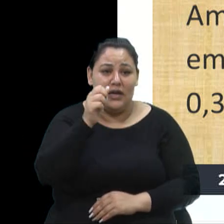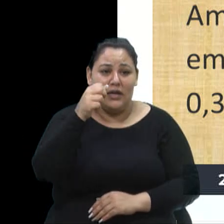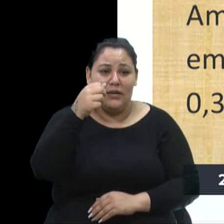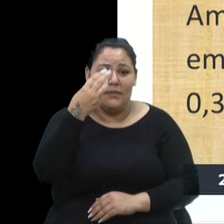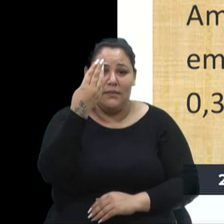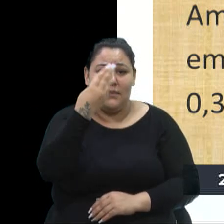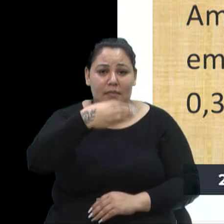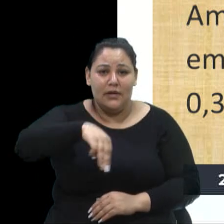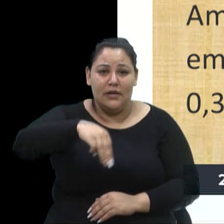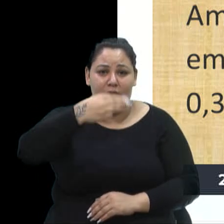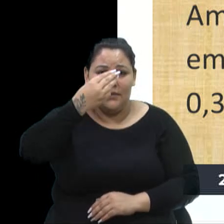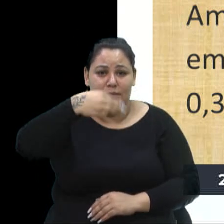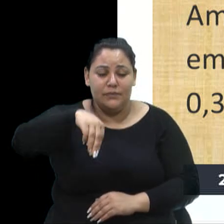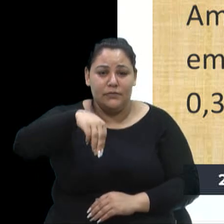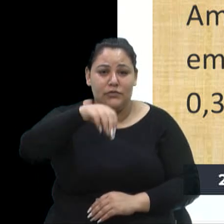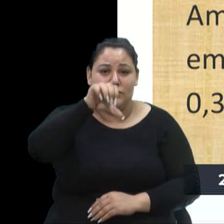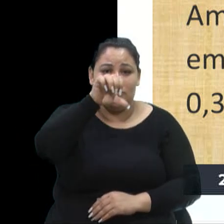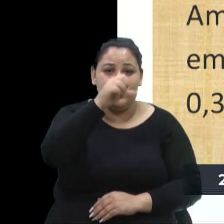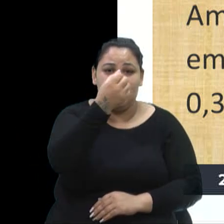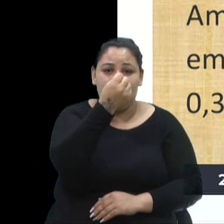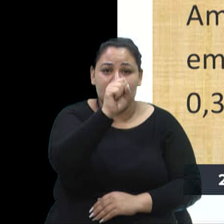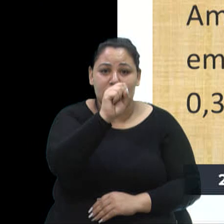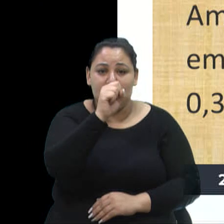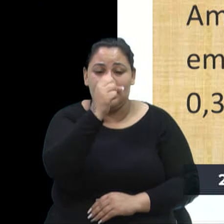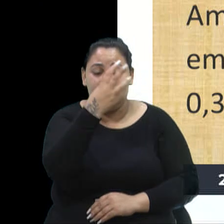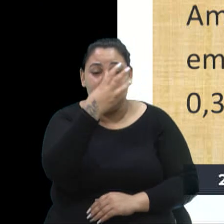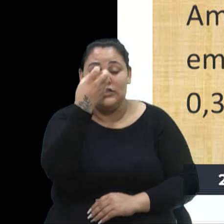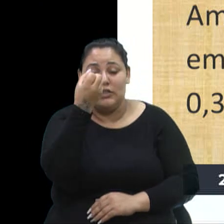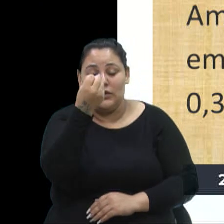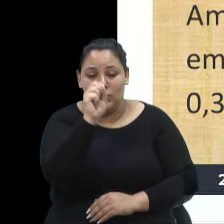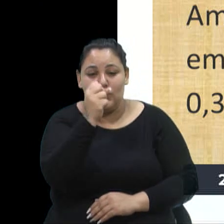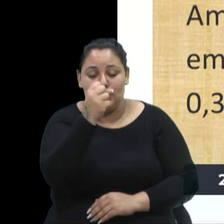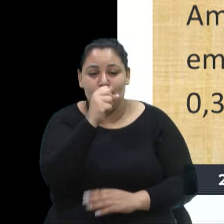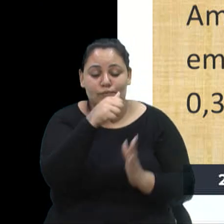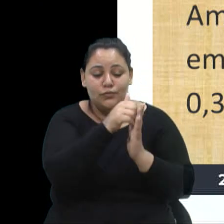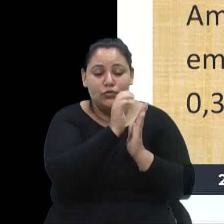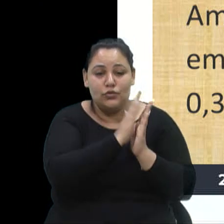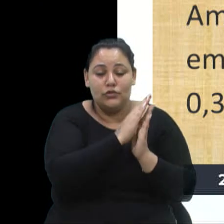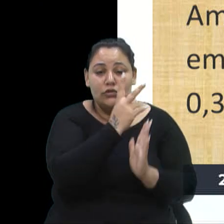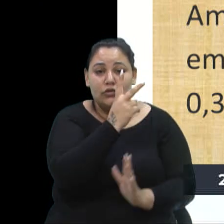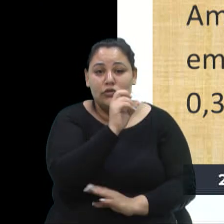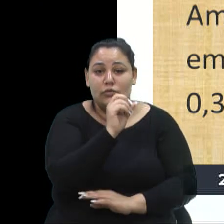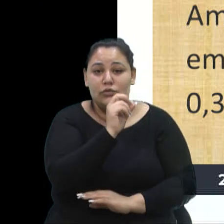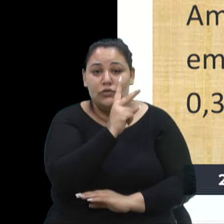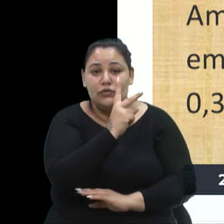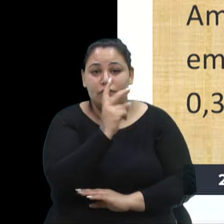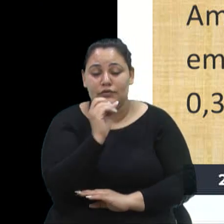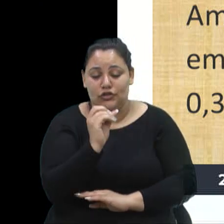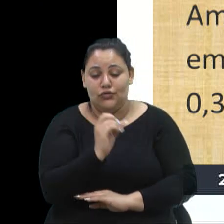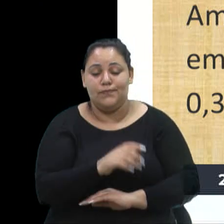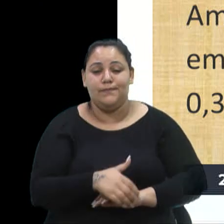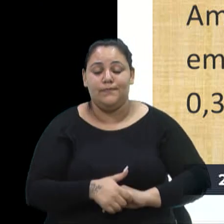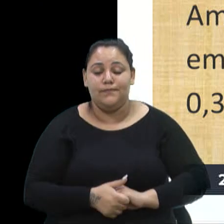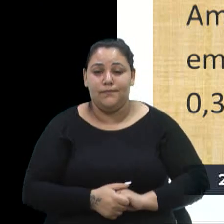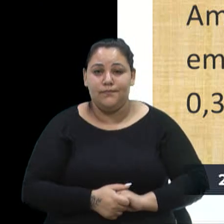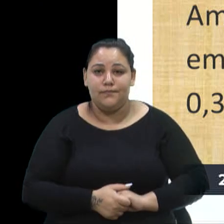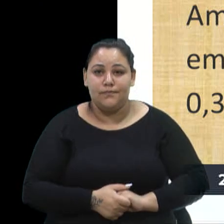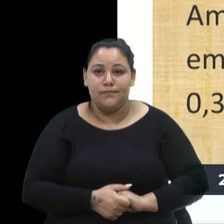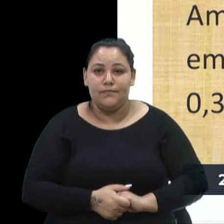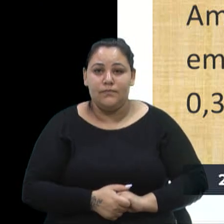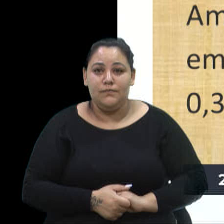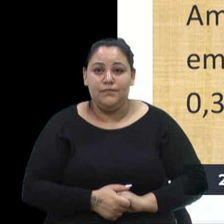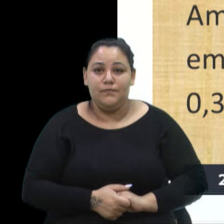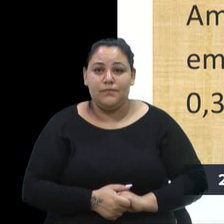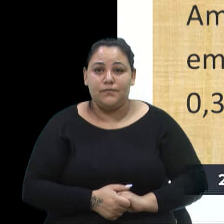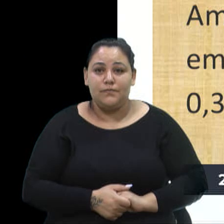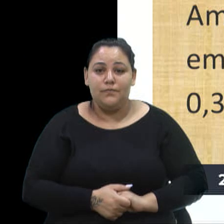as 938 autuações realizadas em 2020. Tá? E o